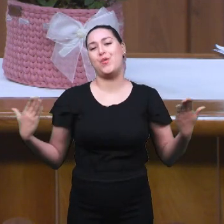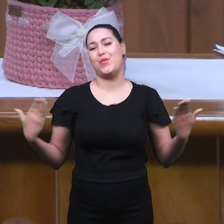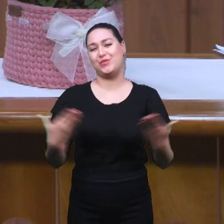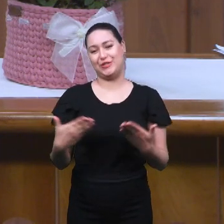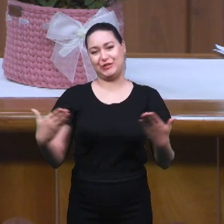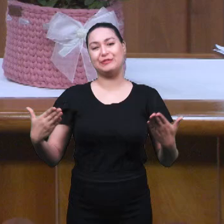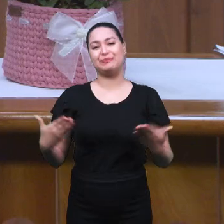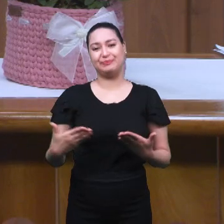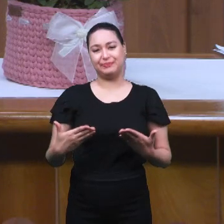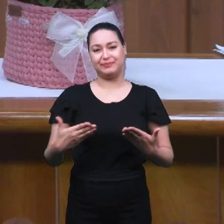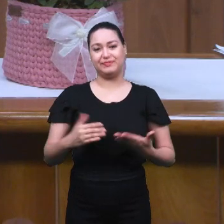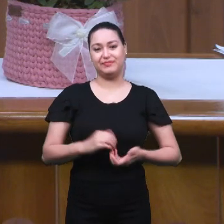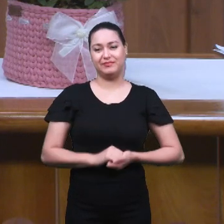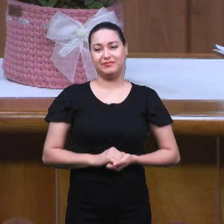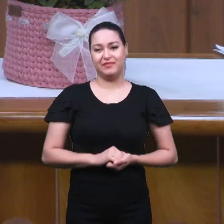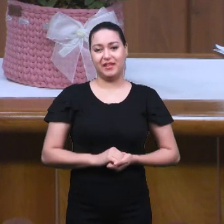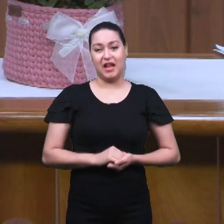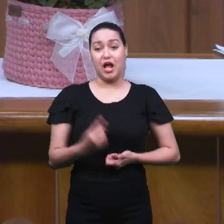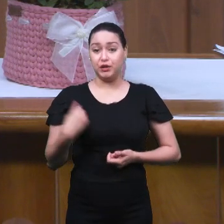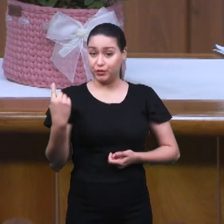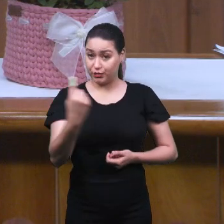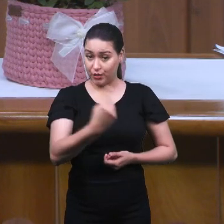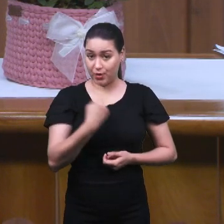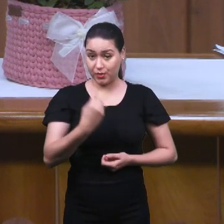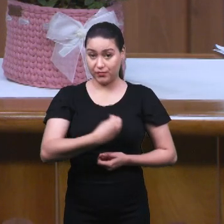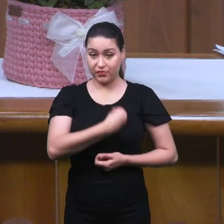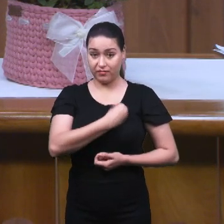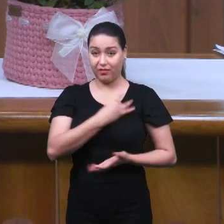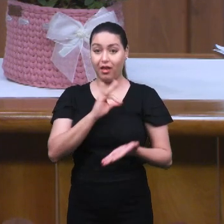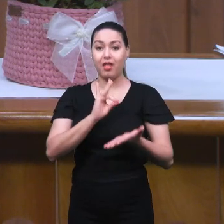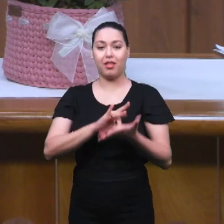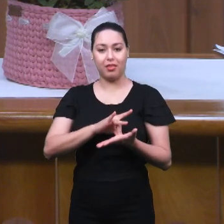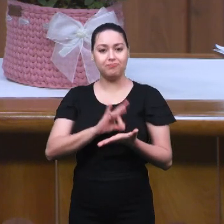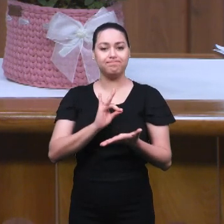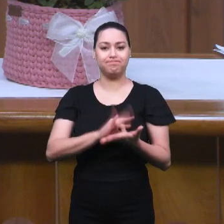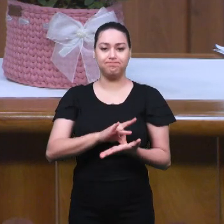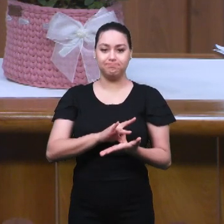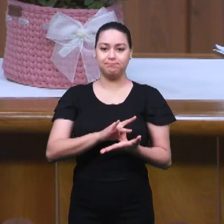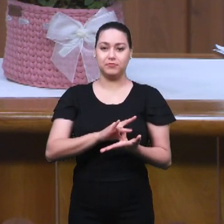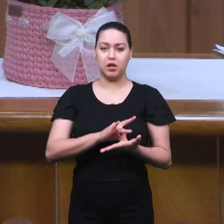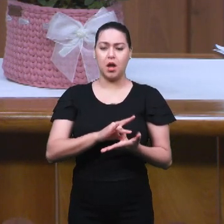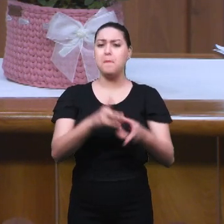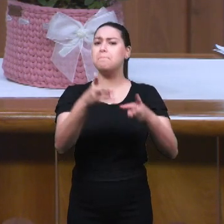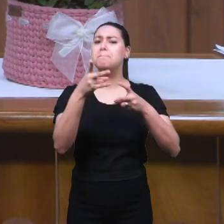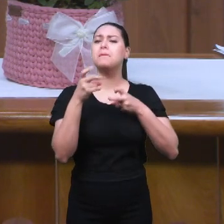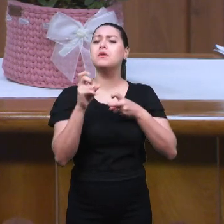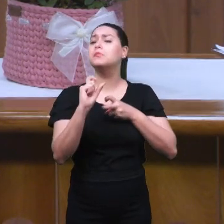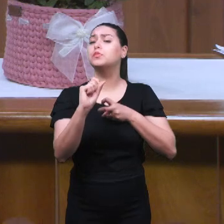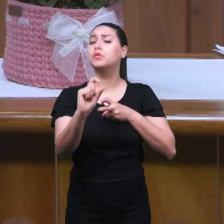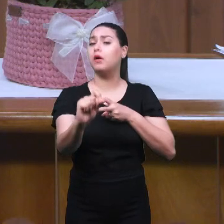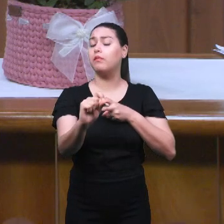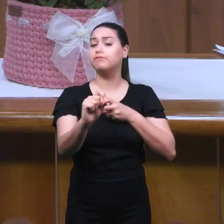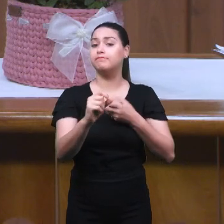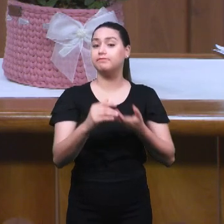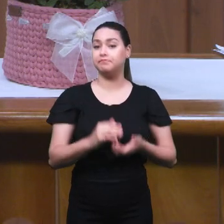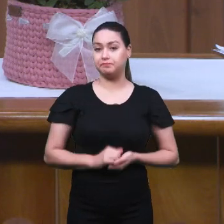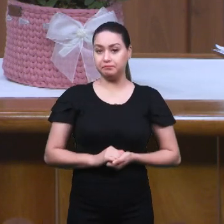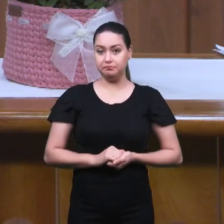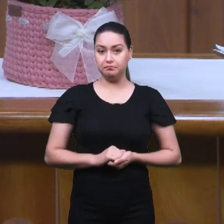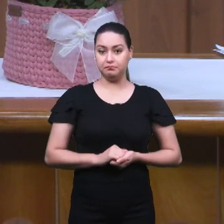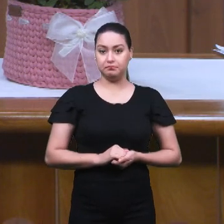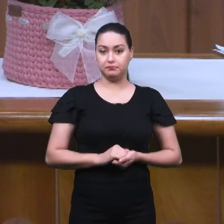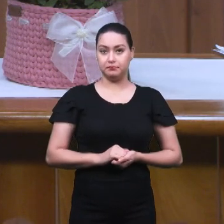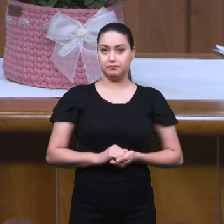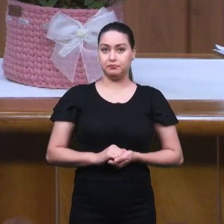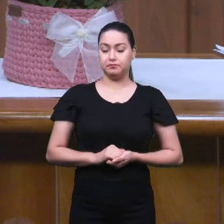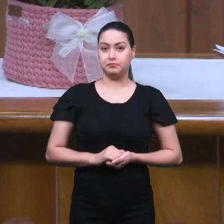Nós só estamos vivendo uma realidade. O que é que estamos vendo de realidade? Um mundo que aí está, mas